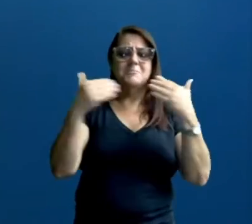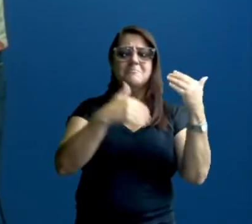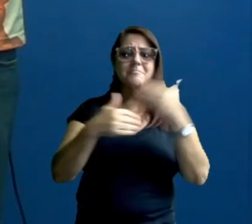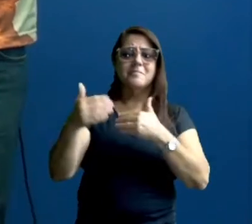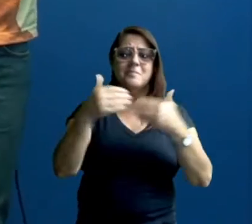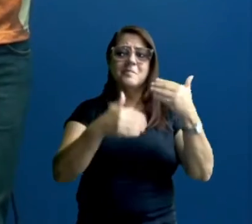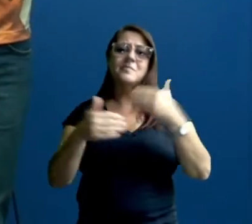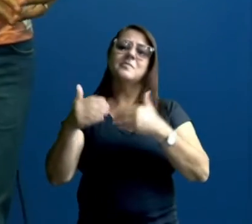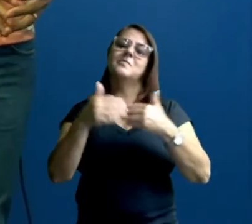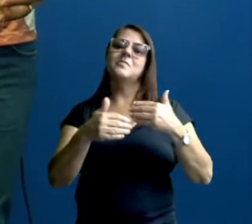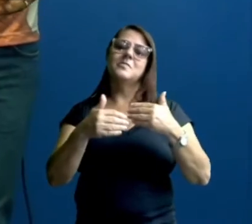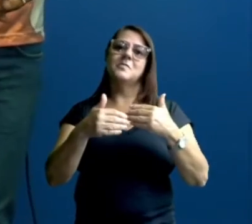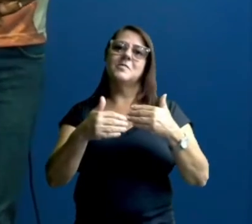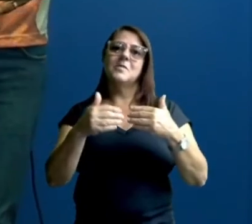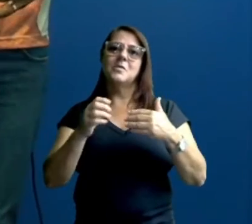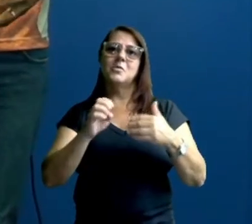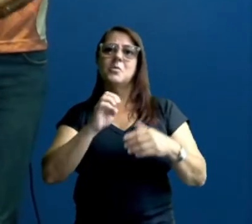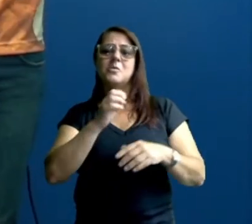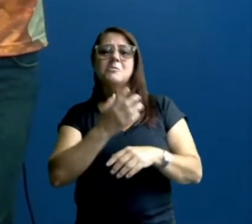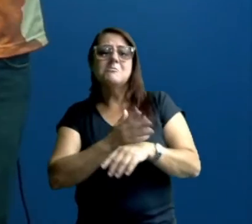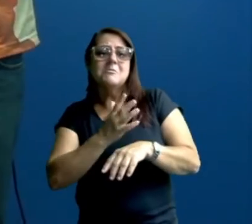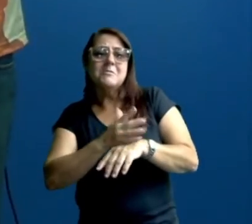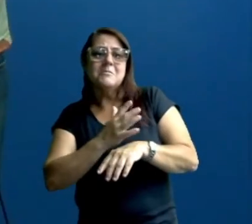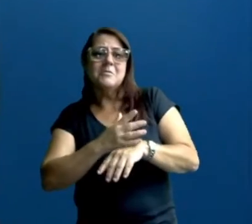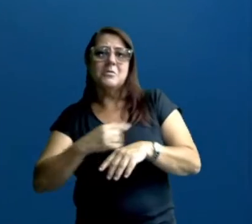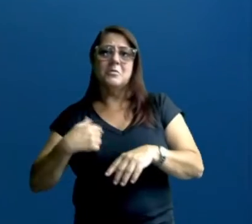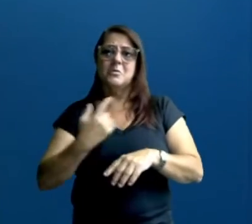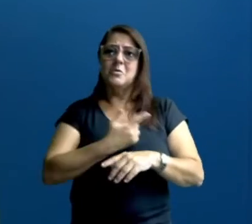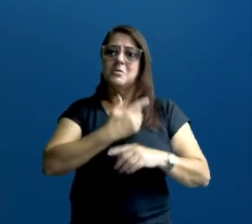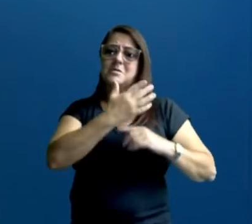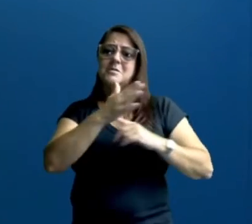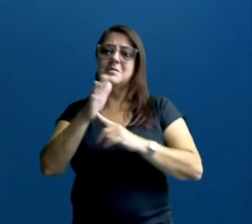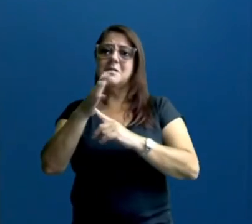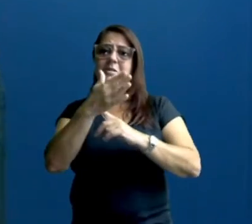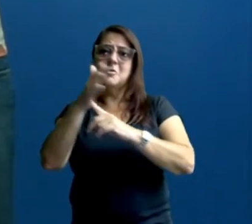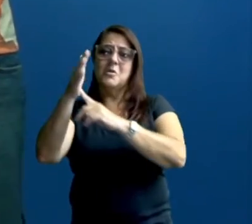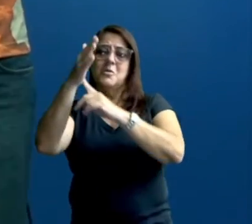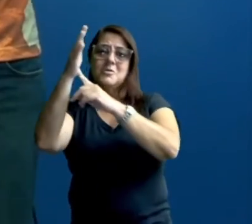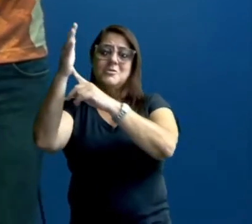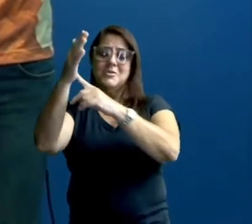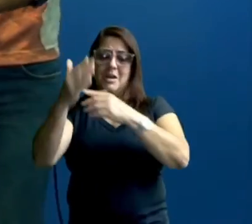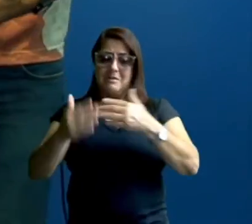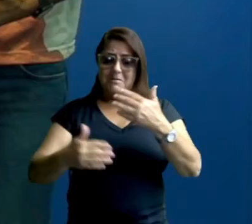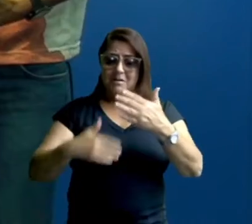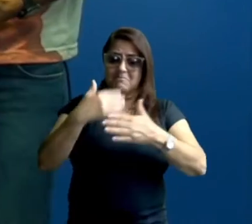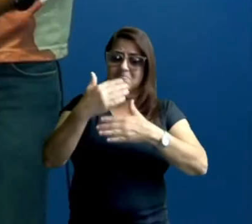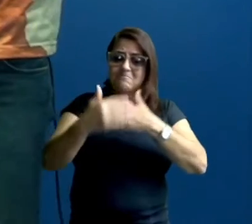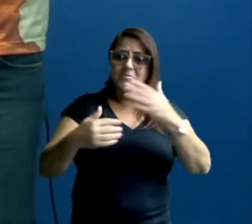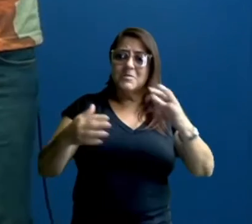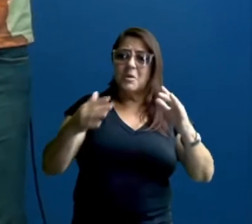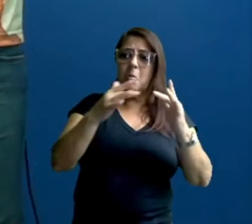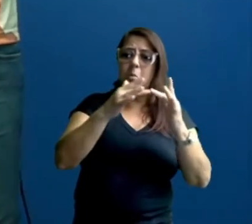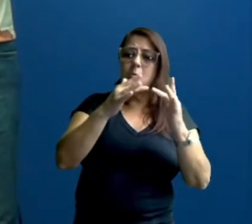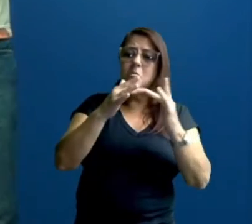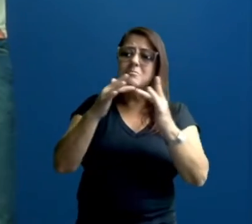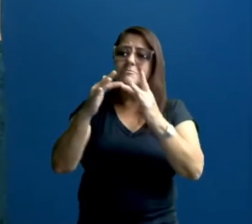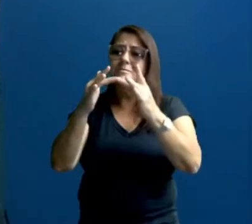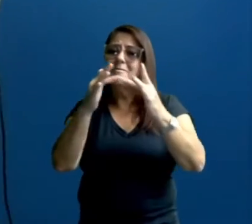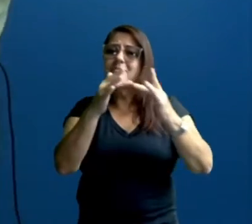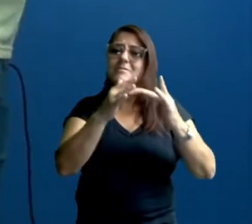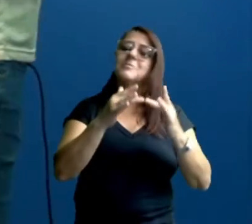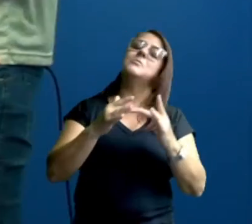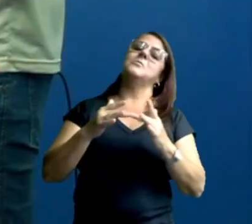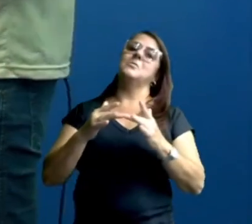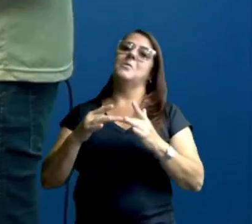interação ou de exercício da nossa cidadania, a tecnologia ela vai estar associada, né? Ou seja, ela está